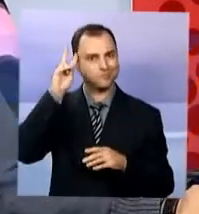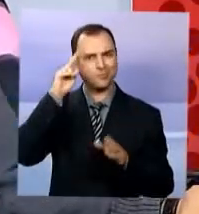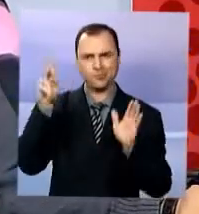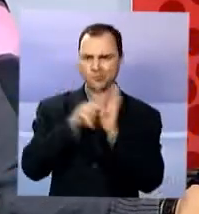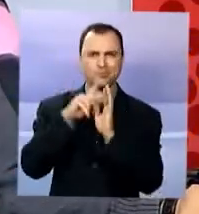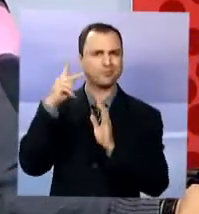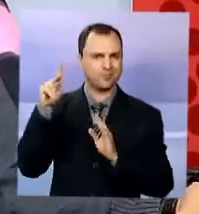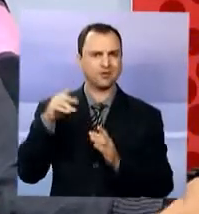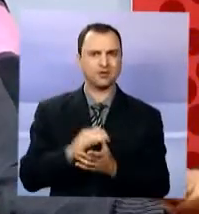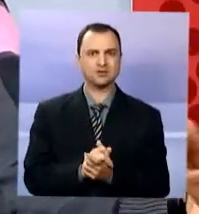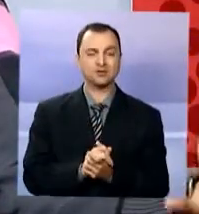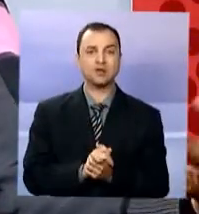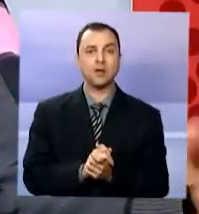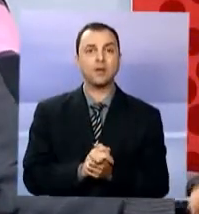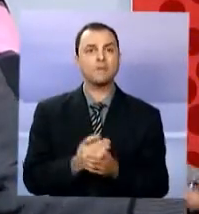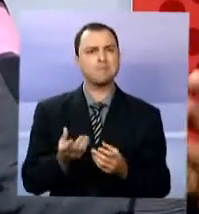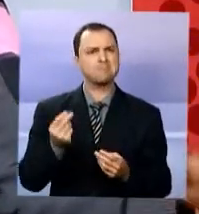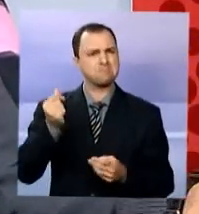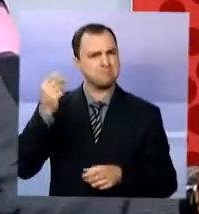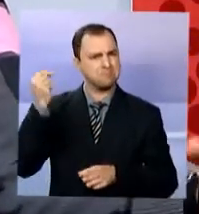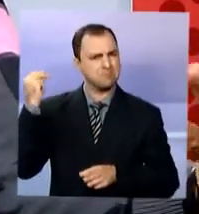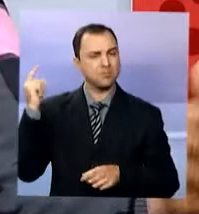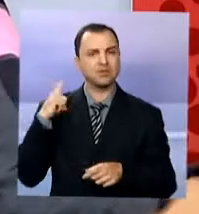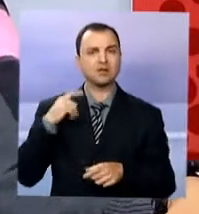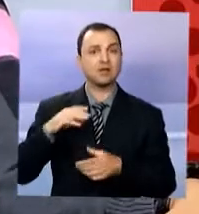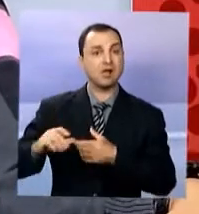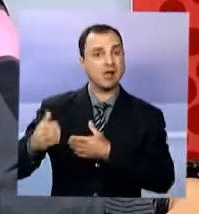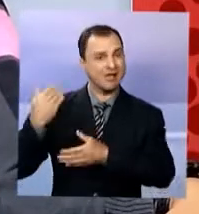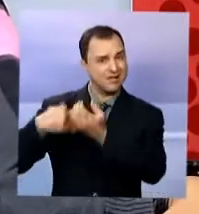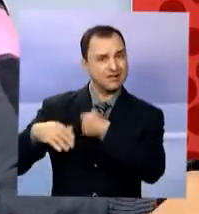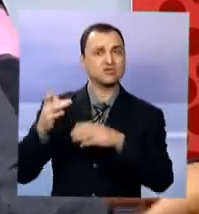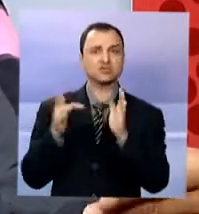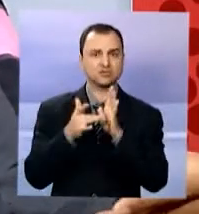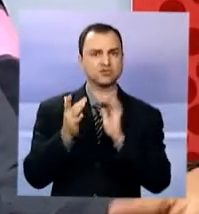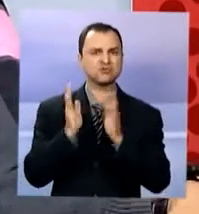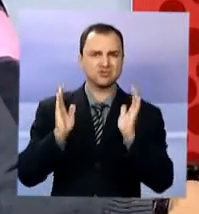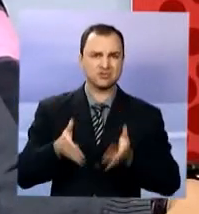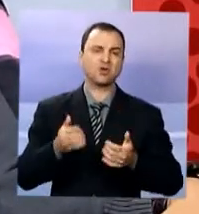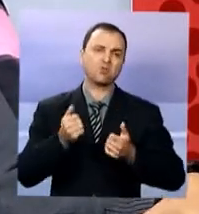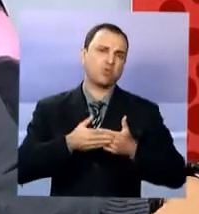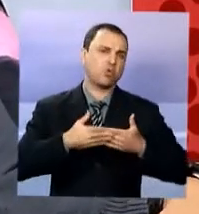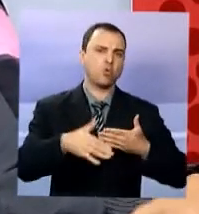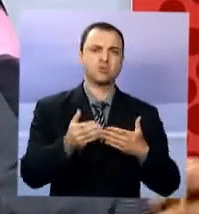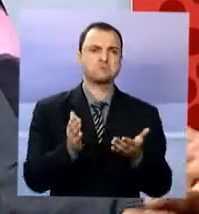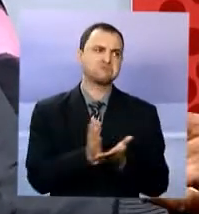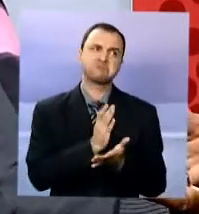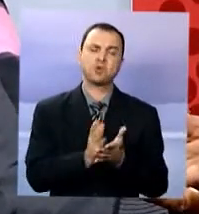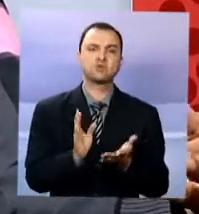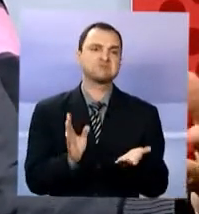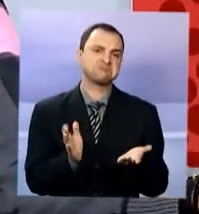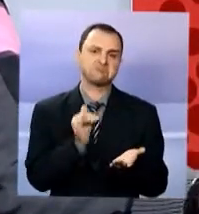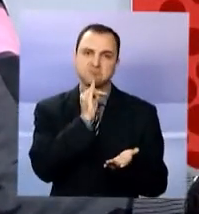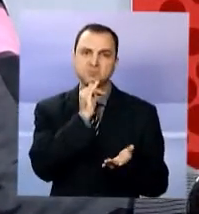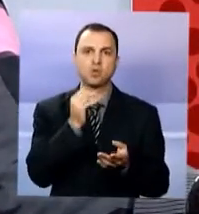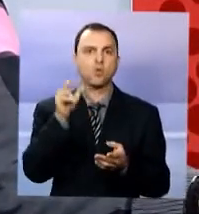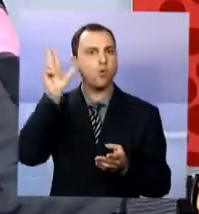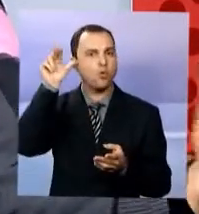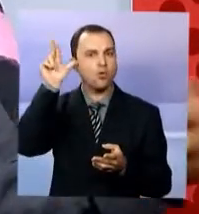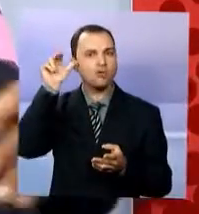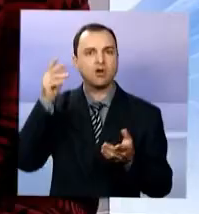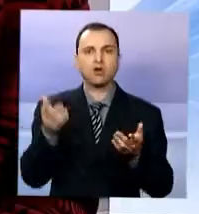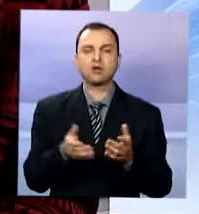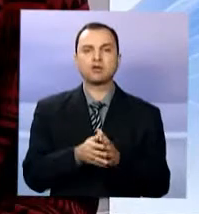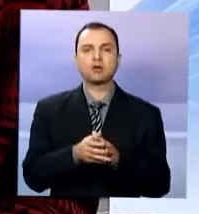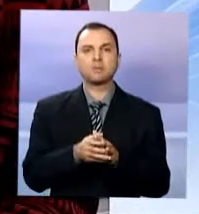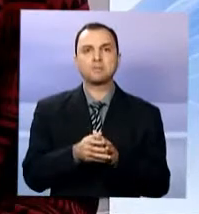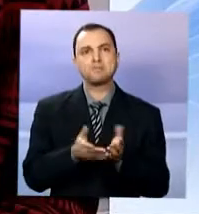né e é a muito tempo atrás antes de Cristo já começou a alguma coisa com o cavalo